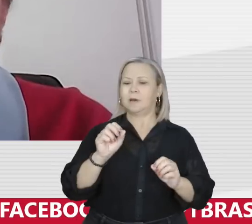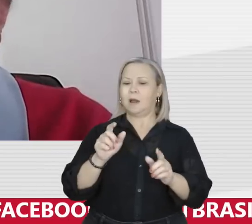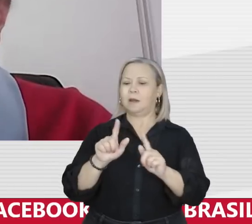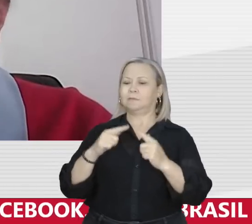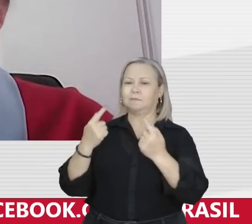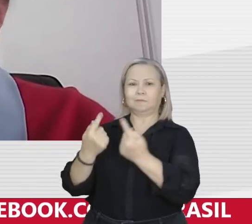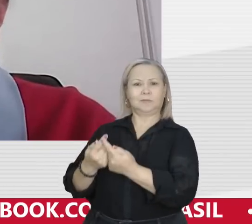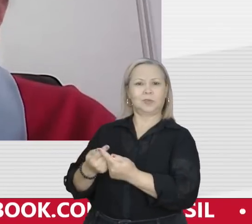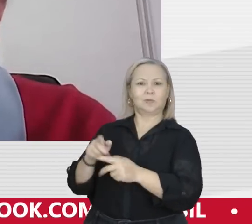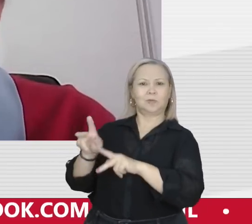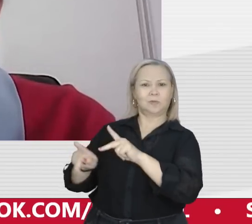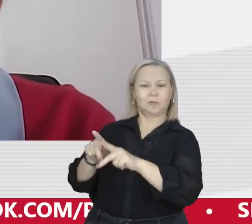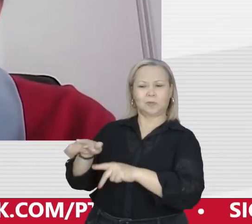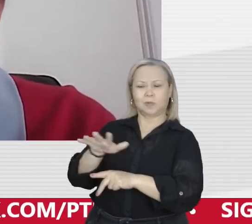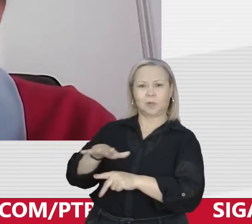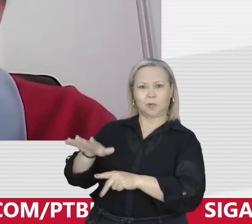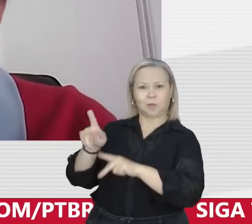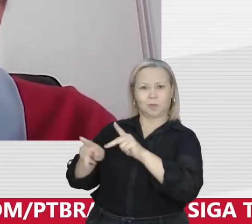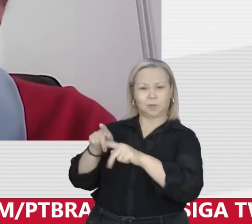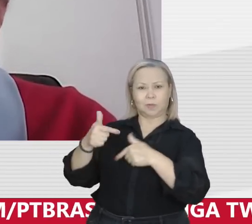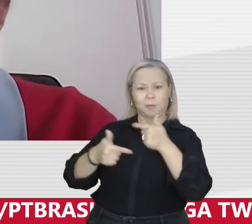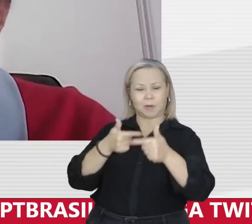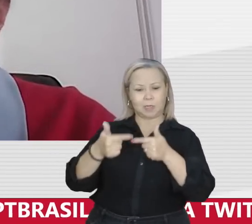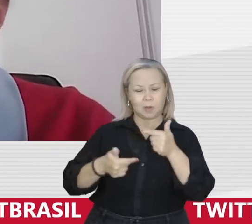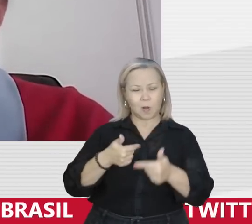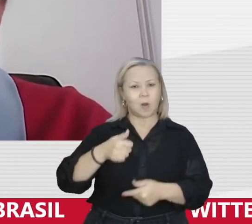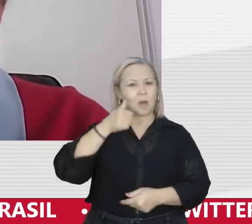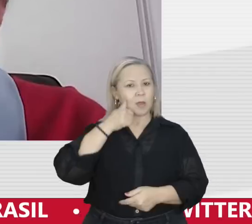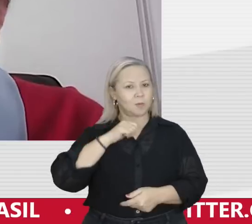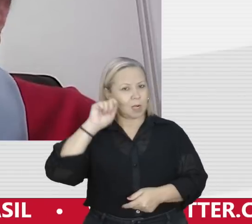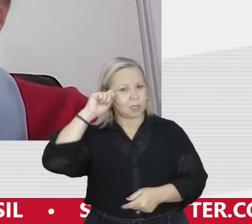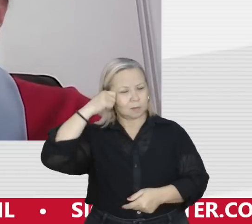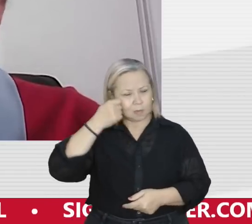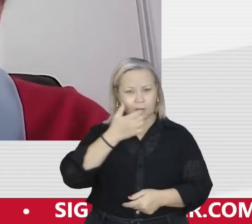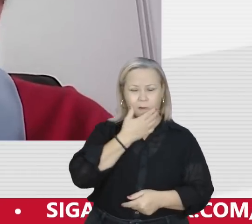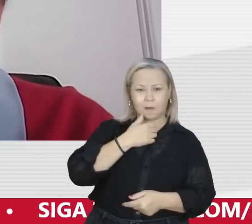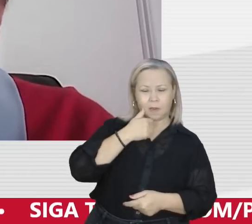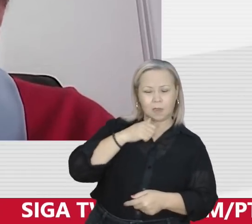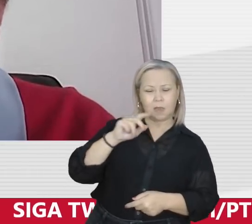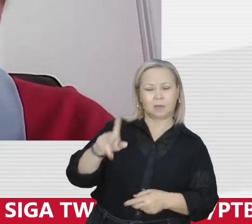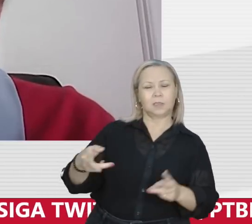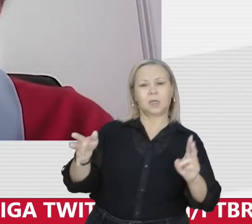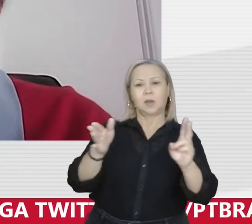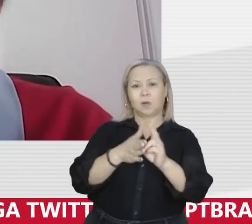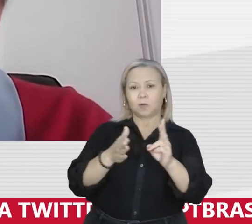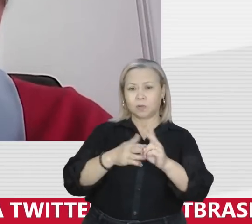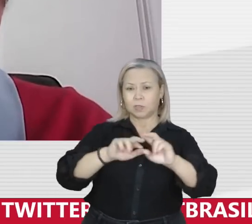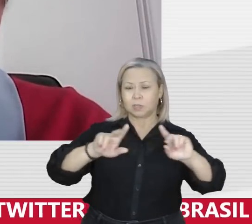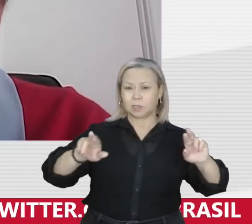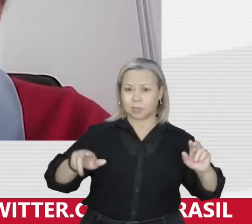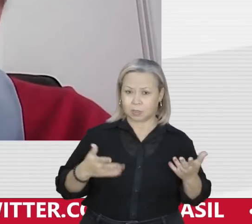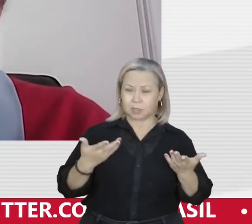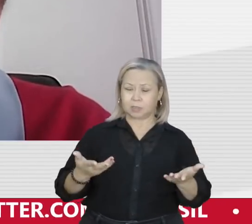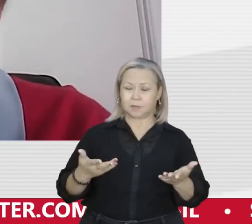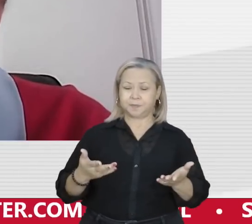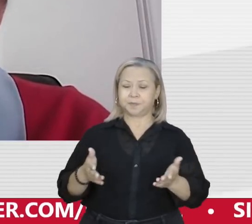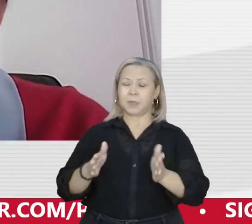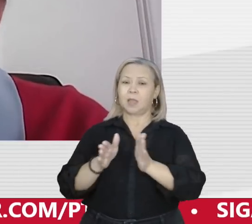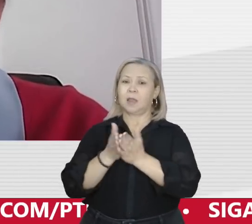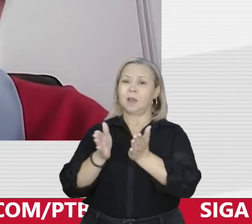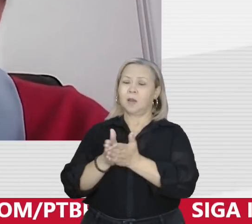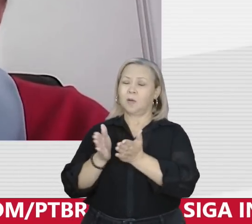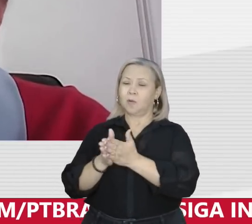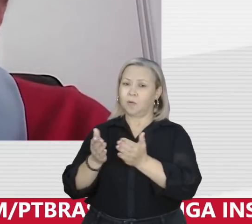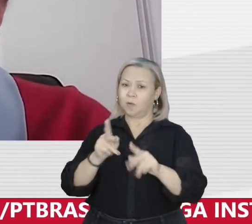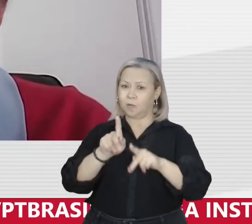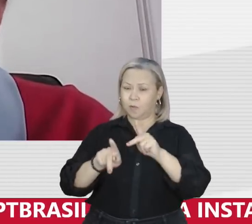que a classe trabalhadora, que as mulheres, que os negros e negras, os povos indígenas, o povo pobre da periferia